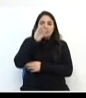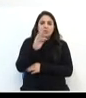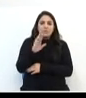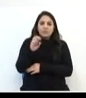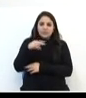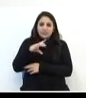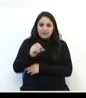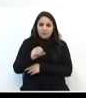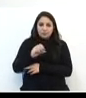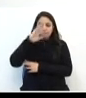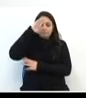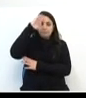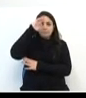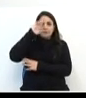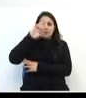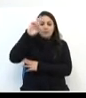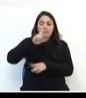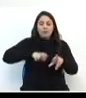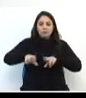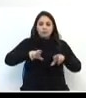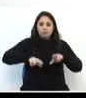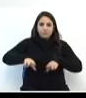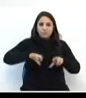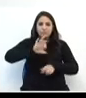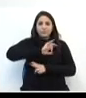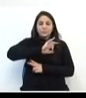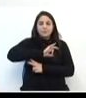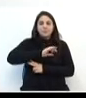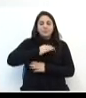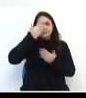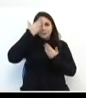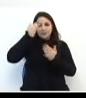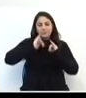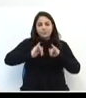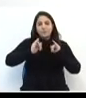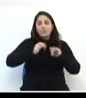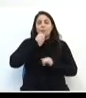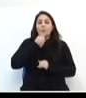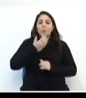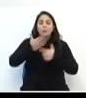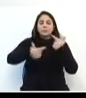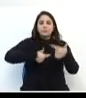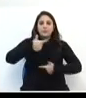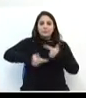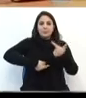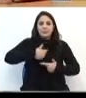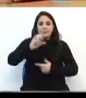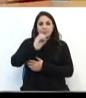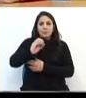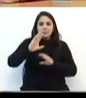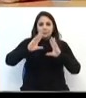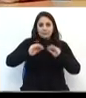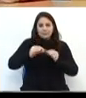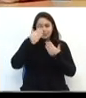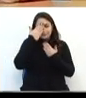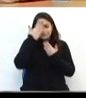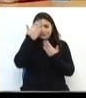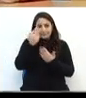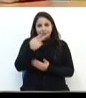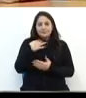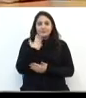Carlos Bica, comandante regional da Brigada Militar. Coronel, obrigada pelas informações, um bom trabalho e uma ótima noite.